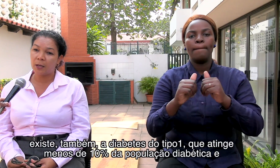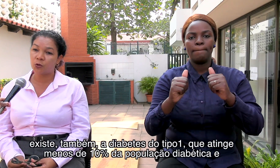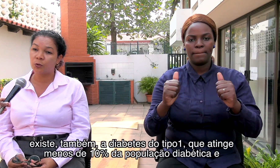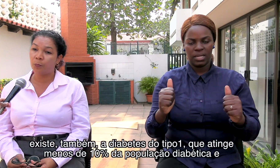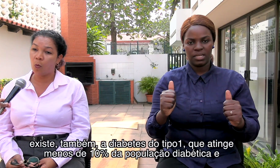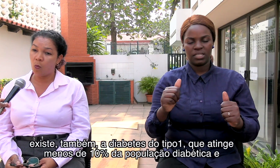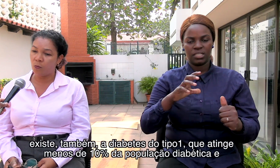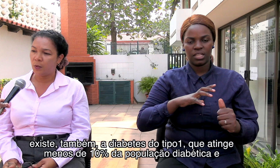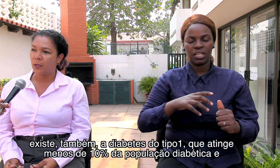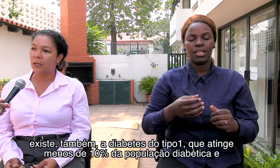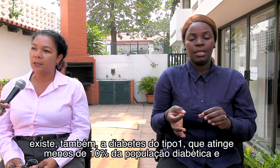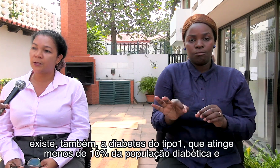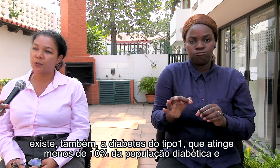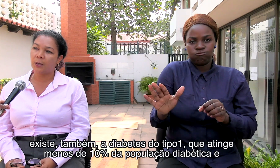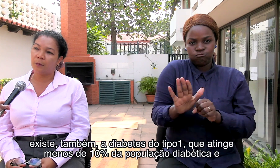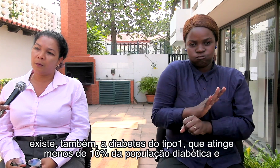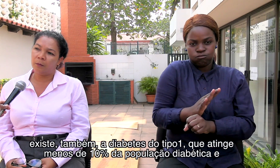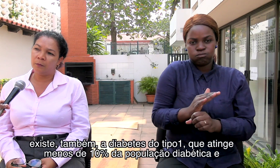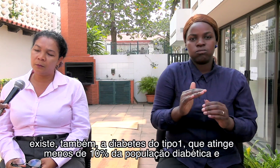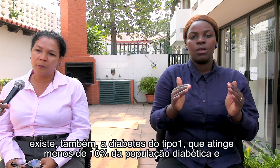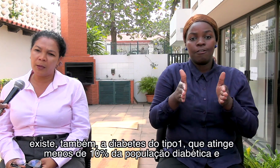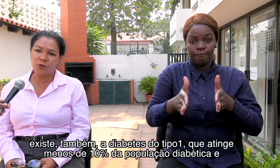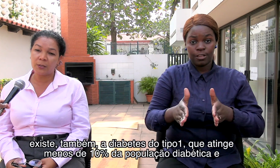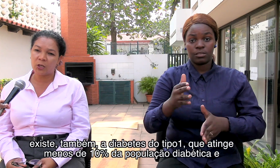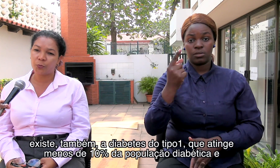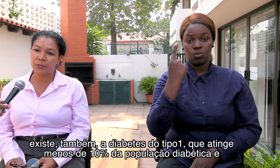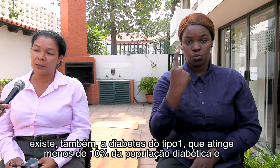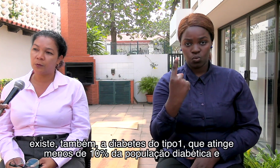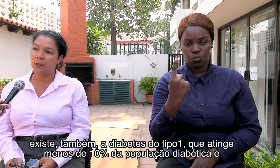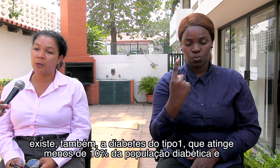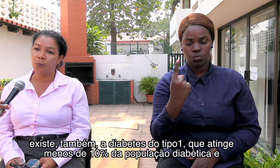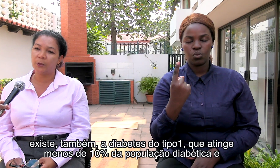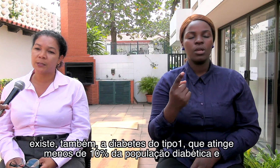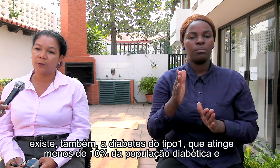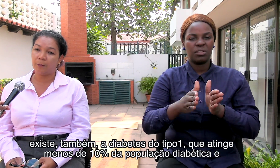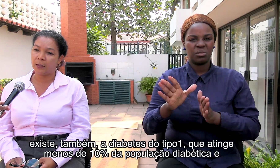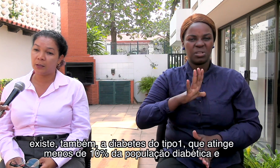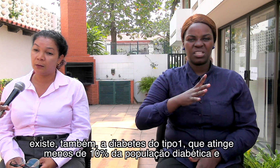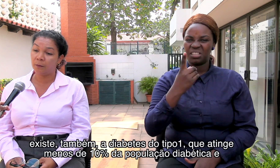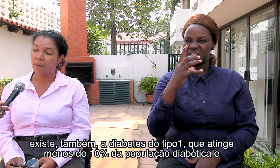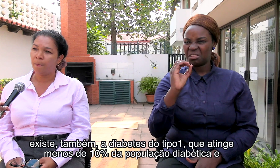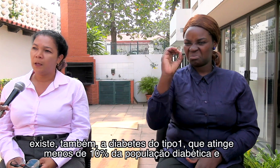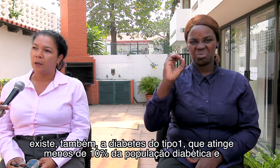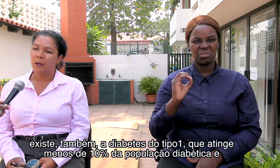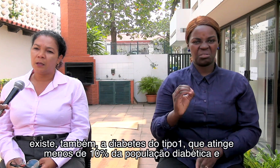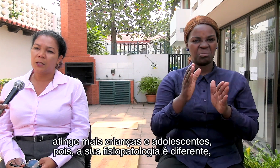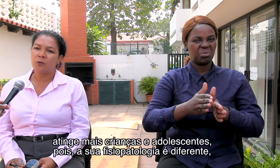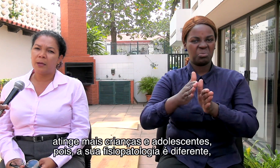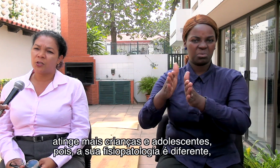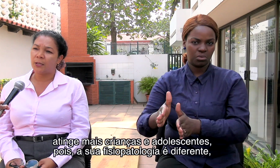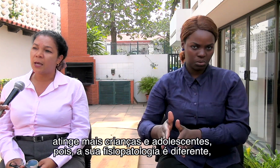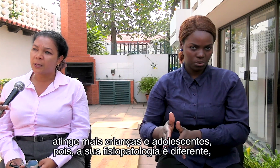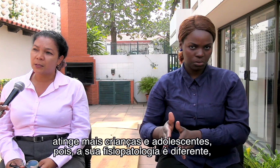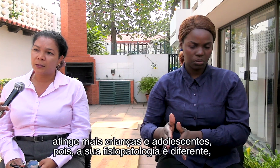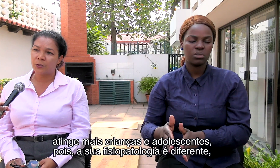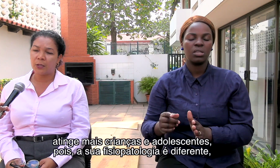também a diabetes do tipo 1, que atinge menos de 10% da população diabética e atinge